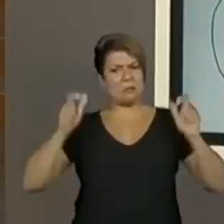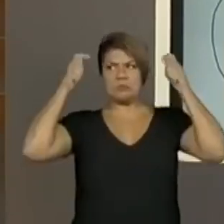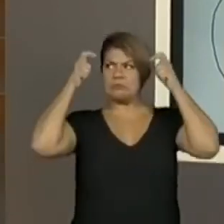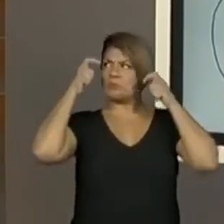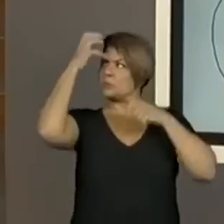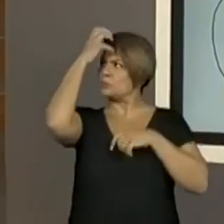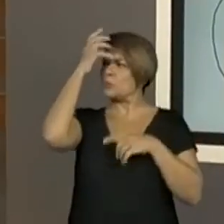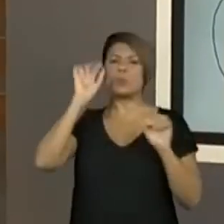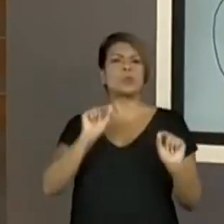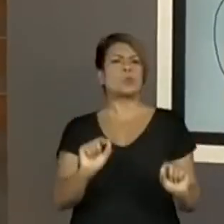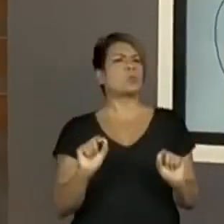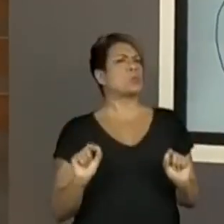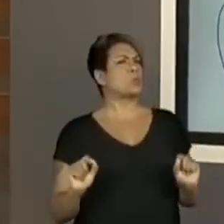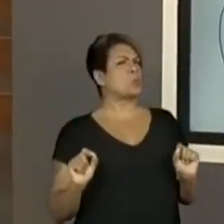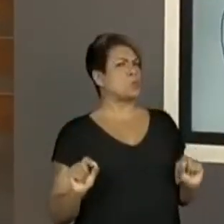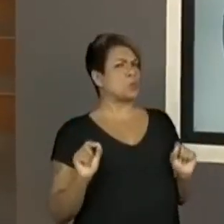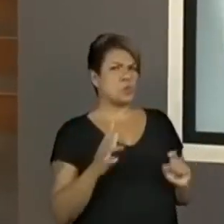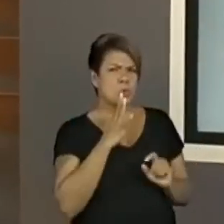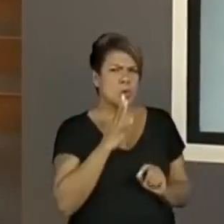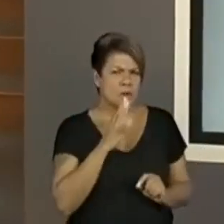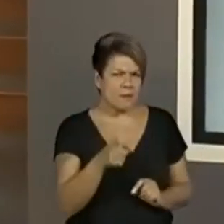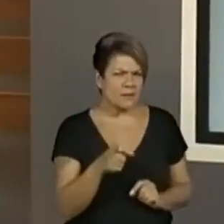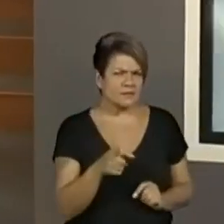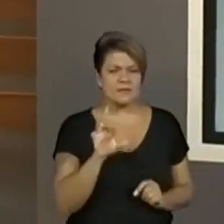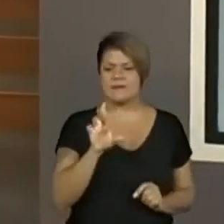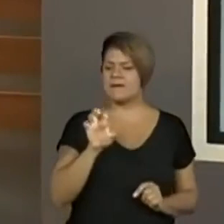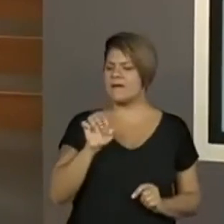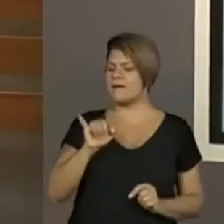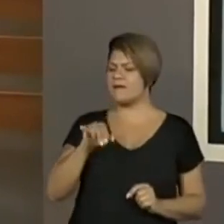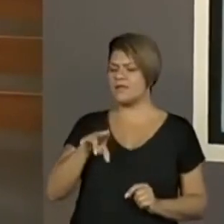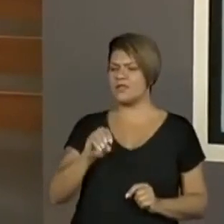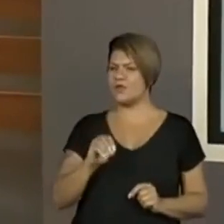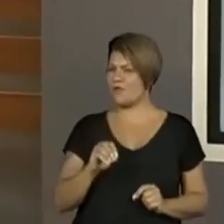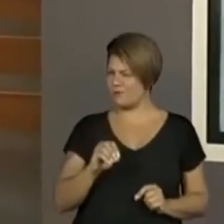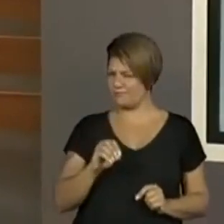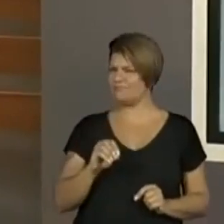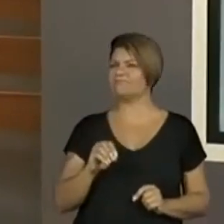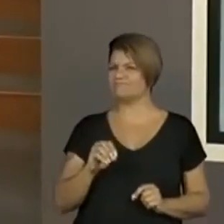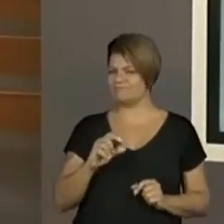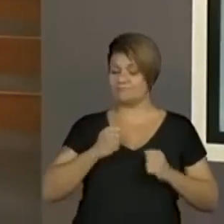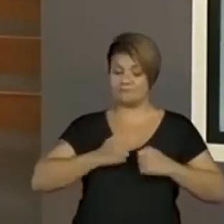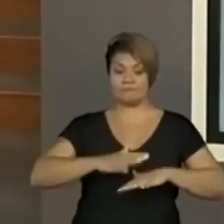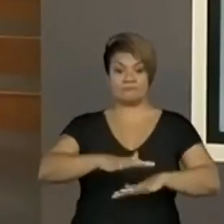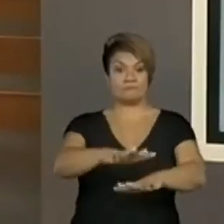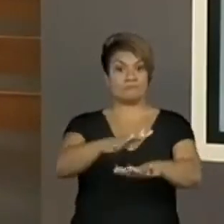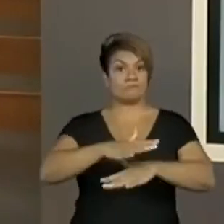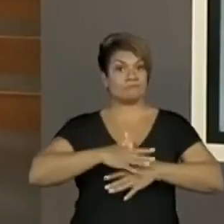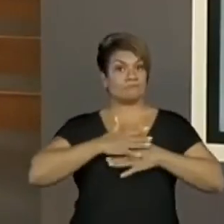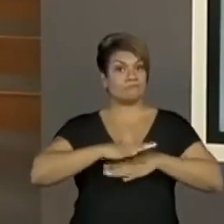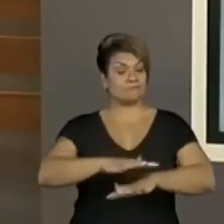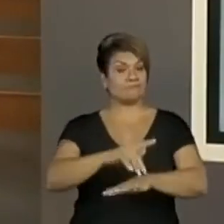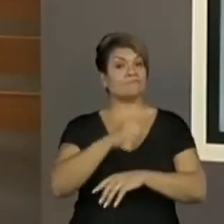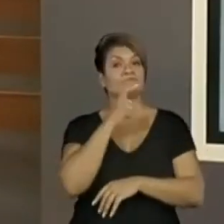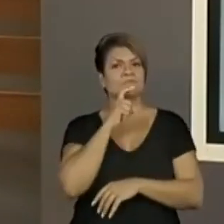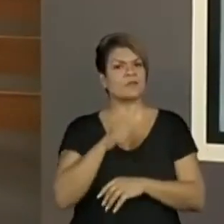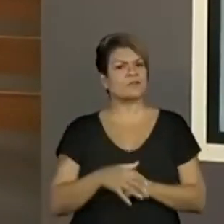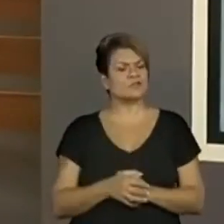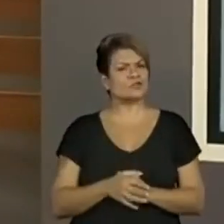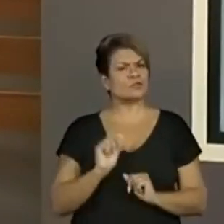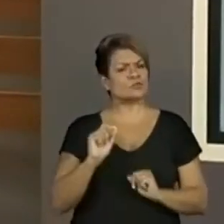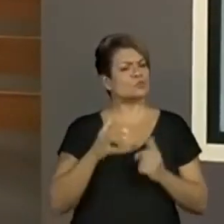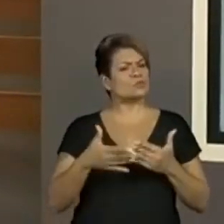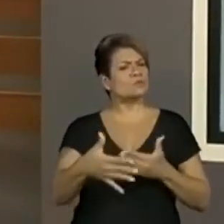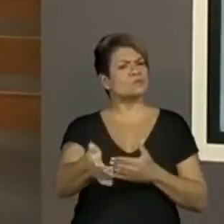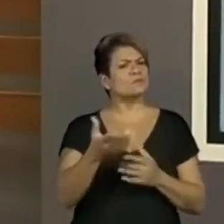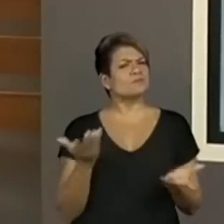de conhecimento para entender o que é reino, o que é Lago Verde? O que, que será que vai estar por vir nessa aula?